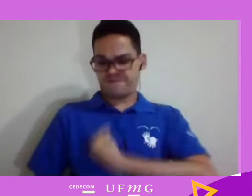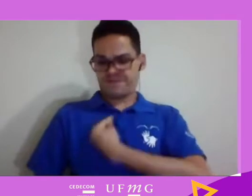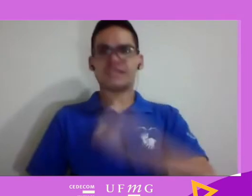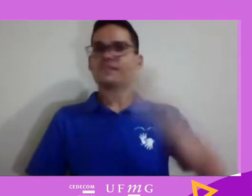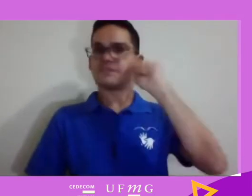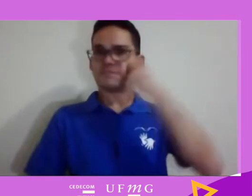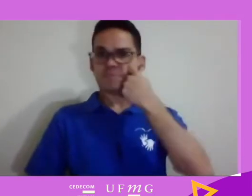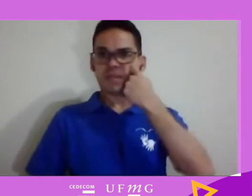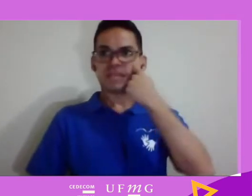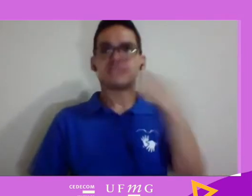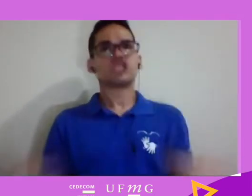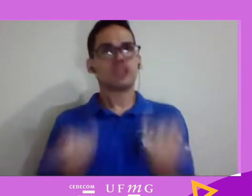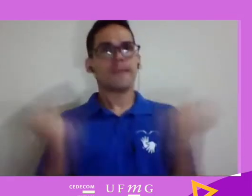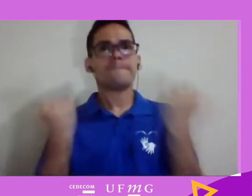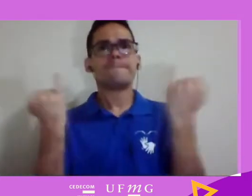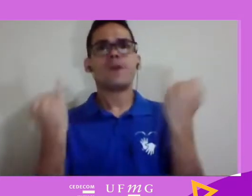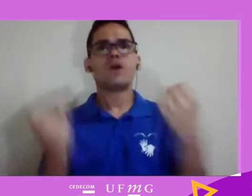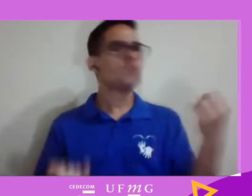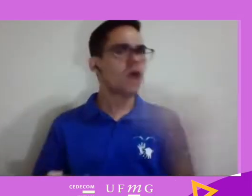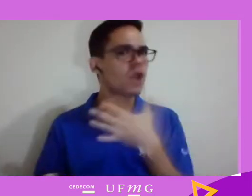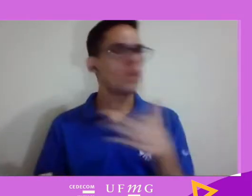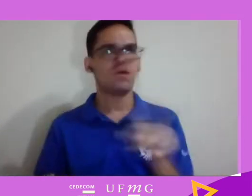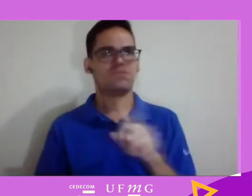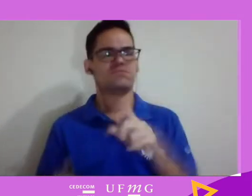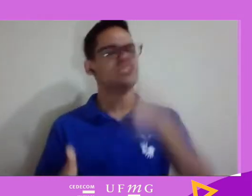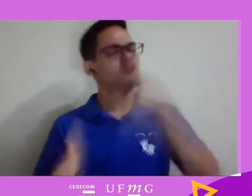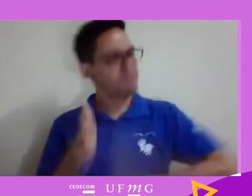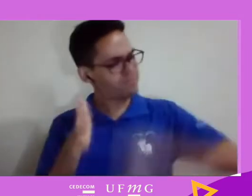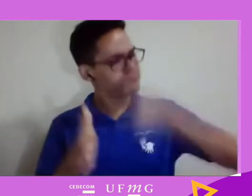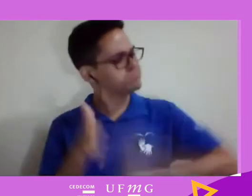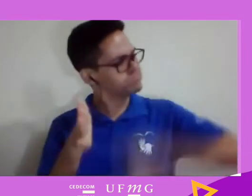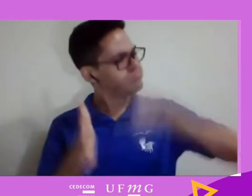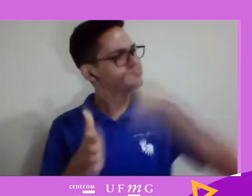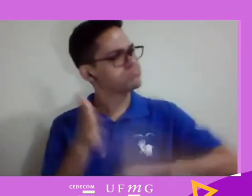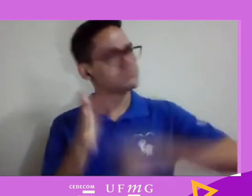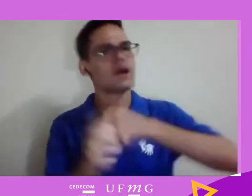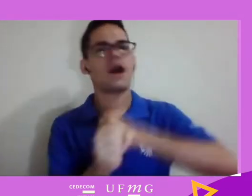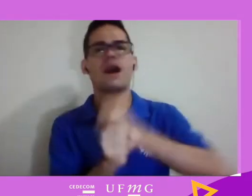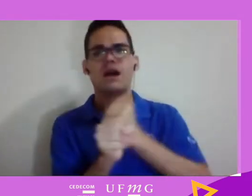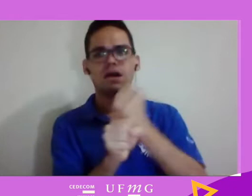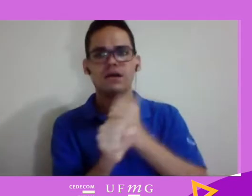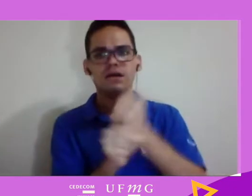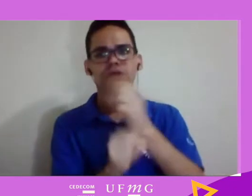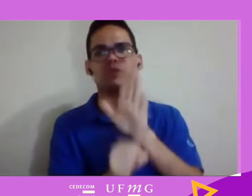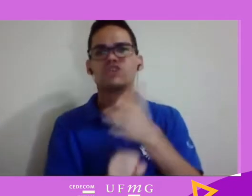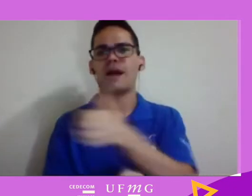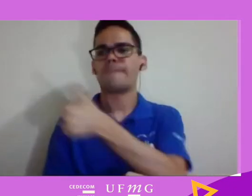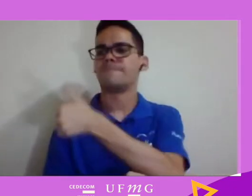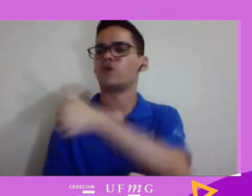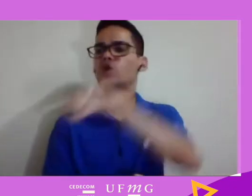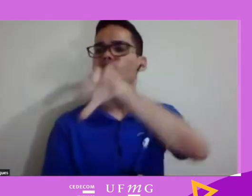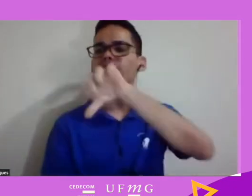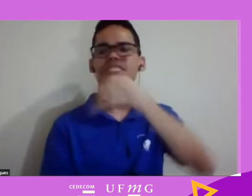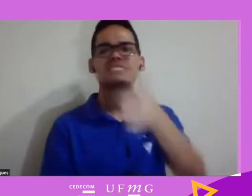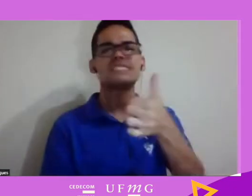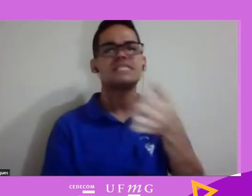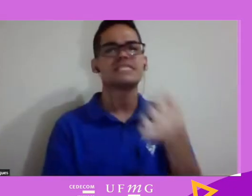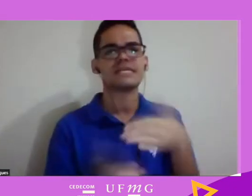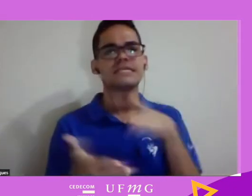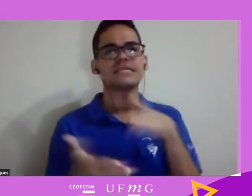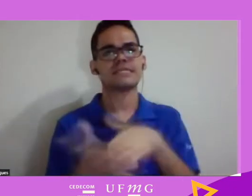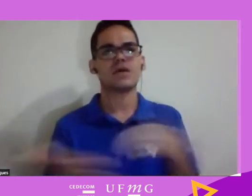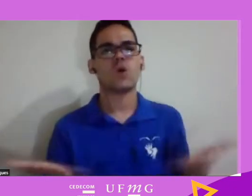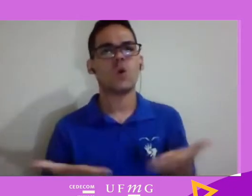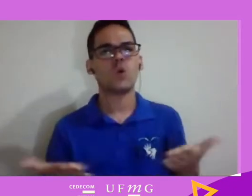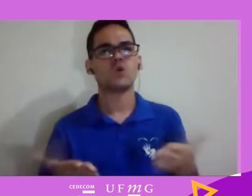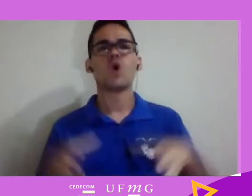há muitos anos. Desde os anos, final dos anos 60, 70. Ele vem na esteira do movimento Black Power. Ele já existe há muito tempo.